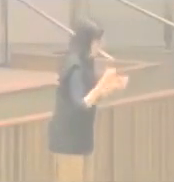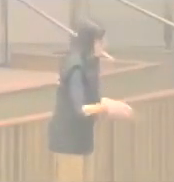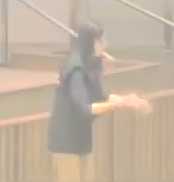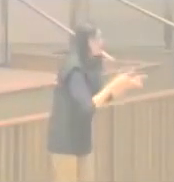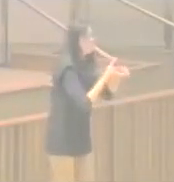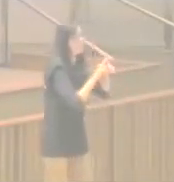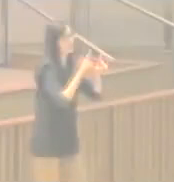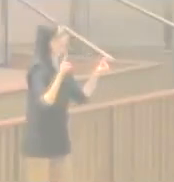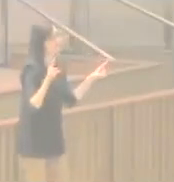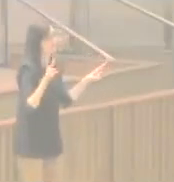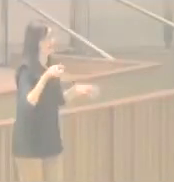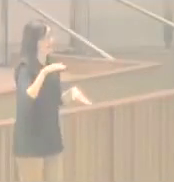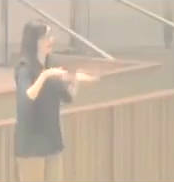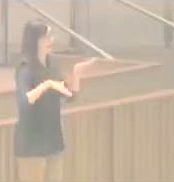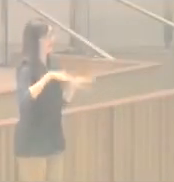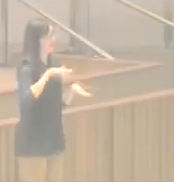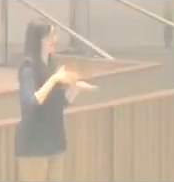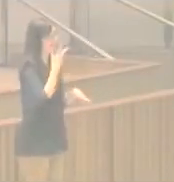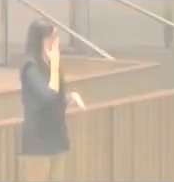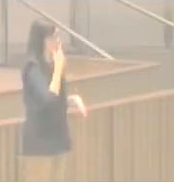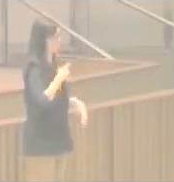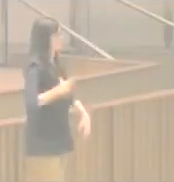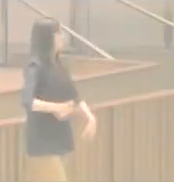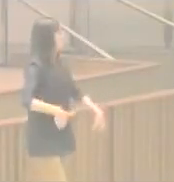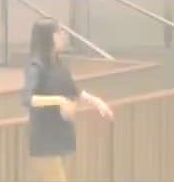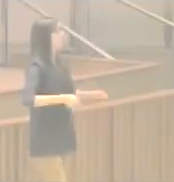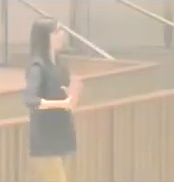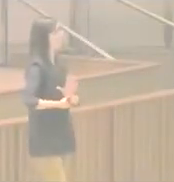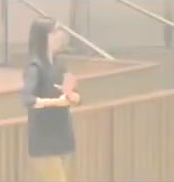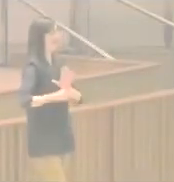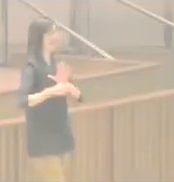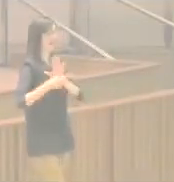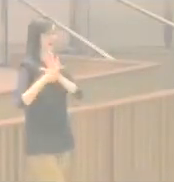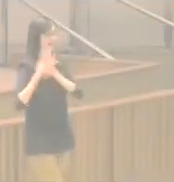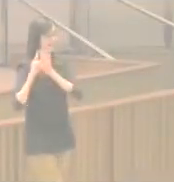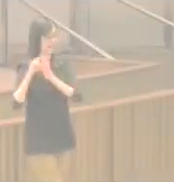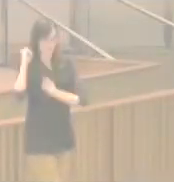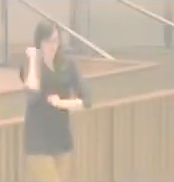Mas será que não foi antes exatamente dessa desgraça toda?